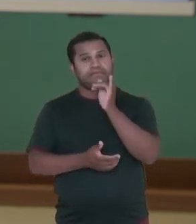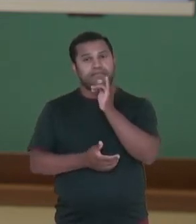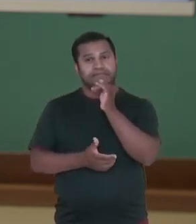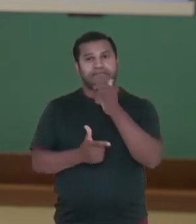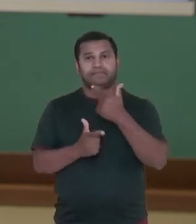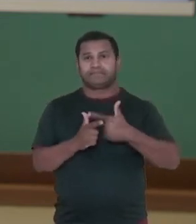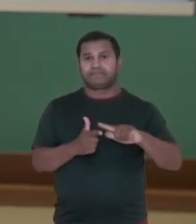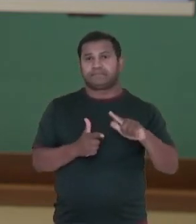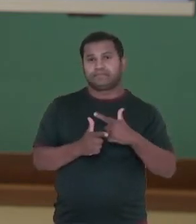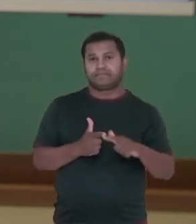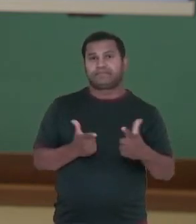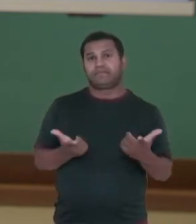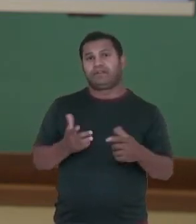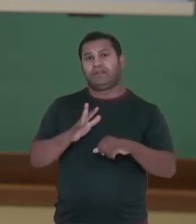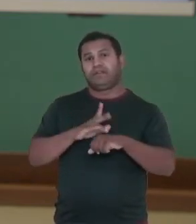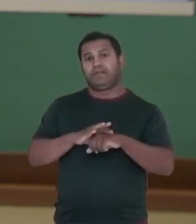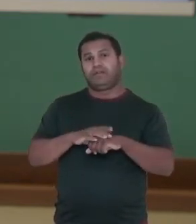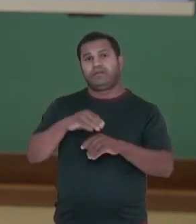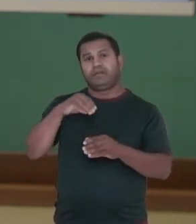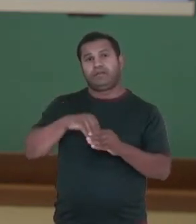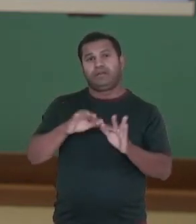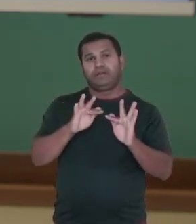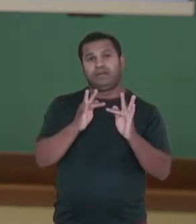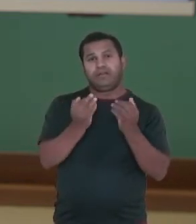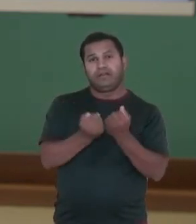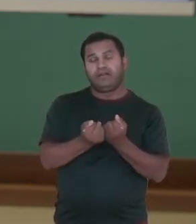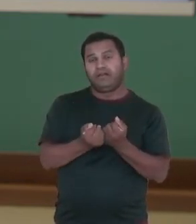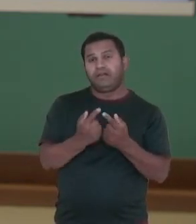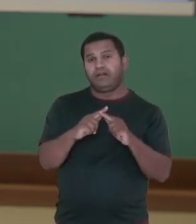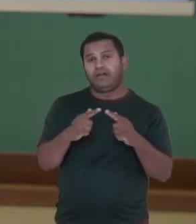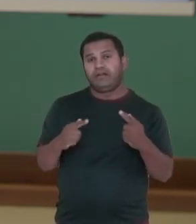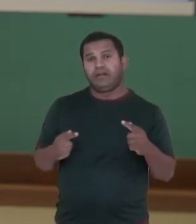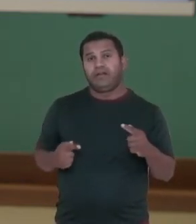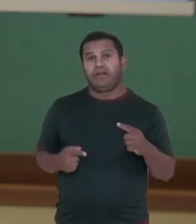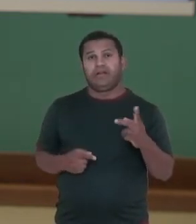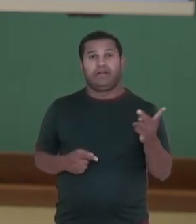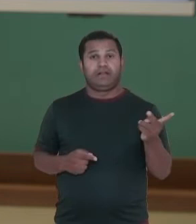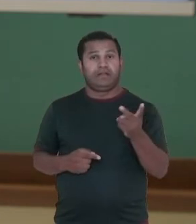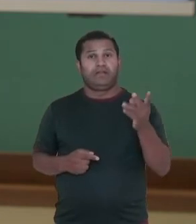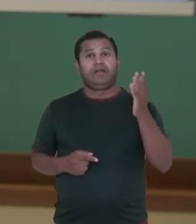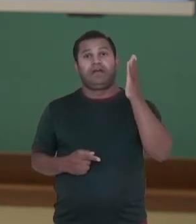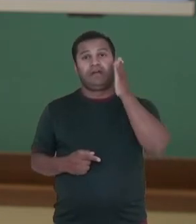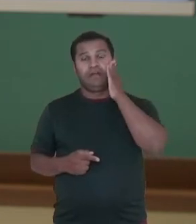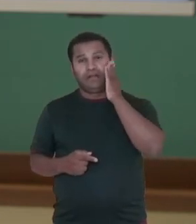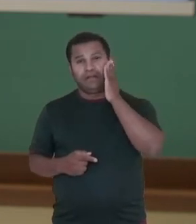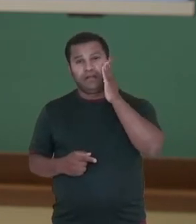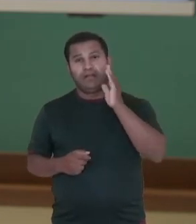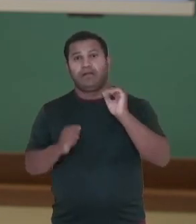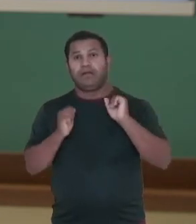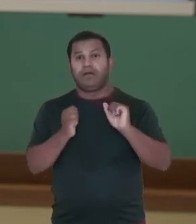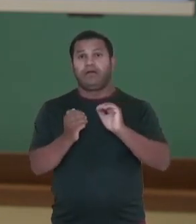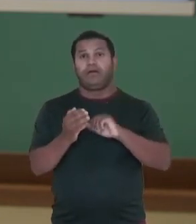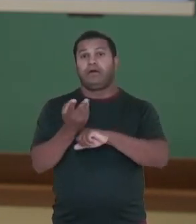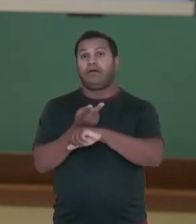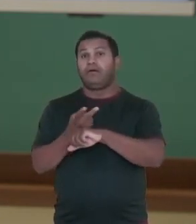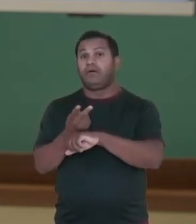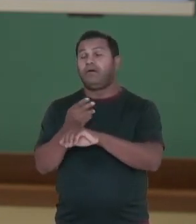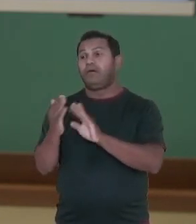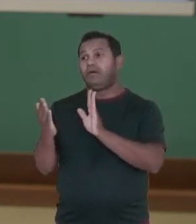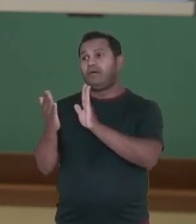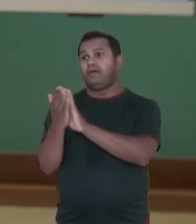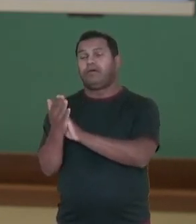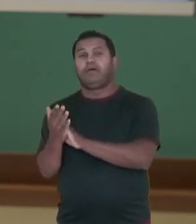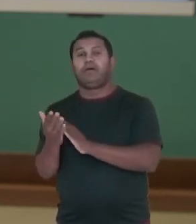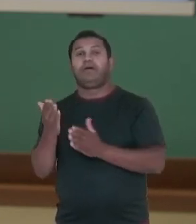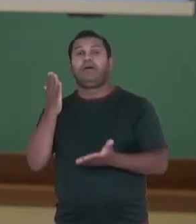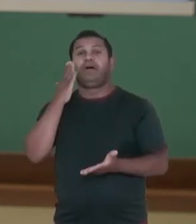por exemplo, de doenças na família, doença genética, eles podem procurar um geneticista para fazer um aconselhamento. Qual que é a